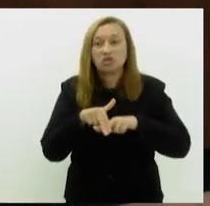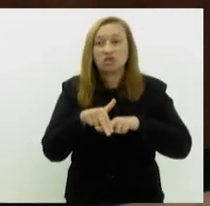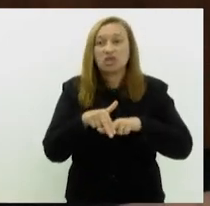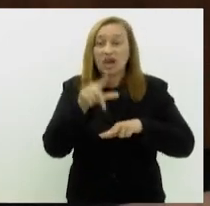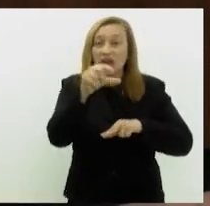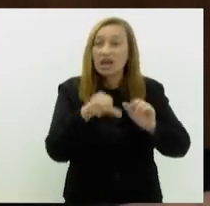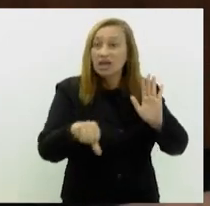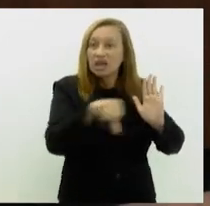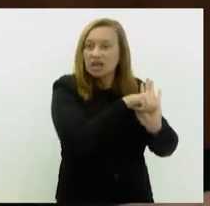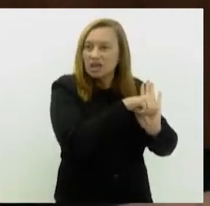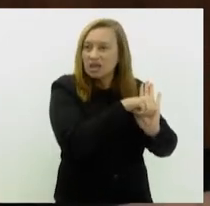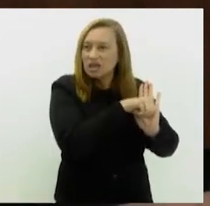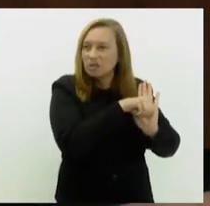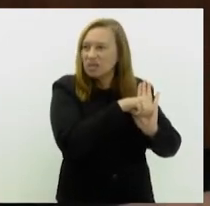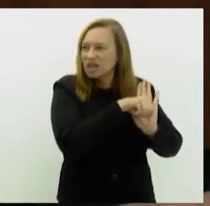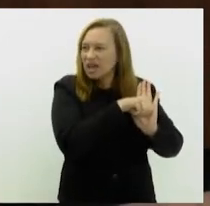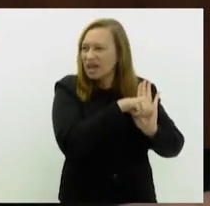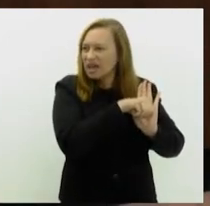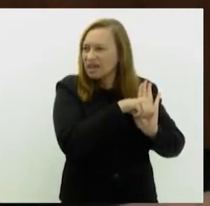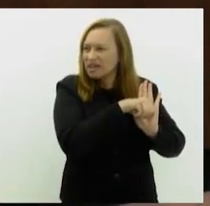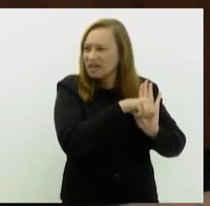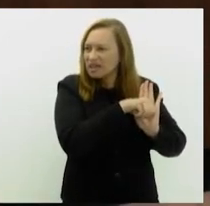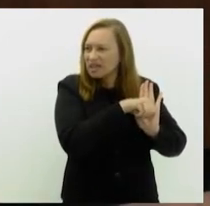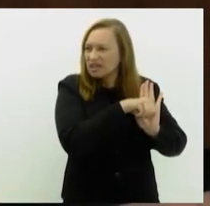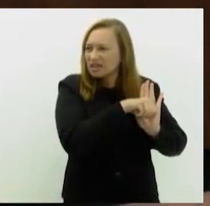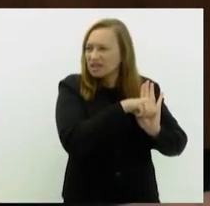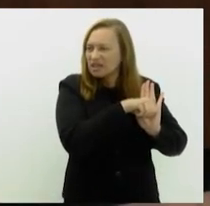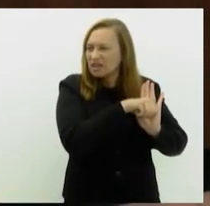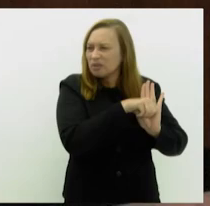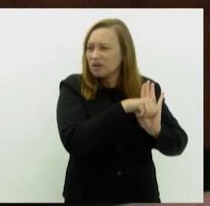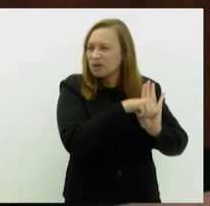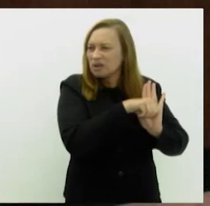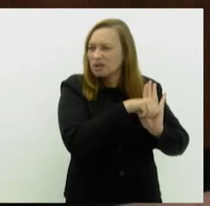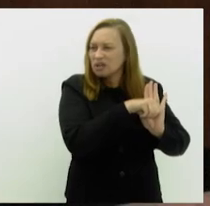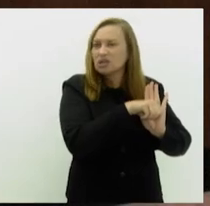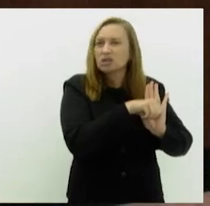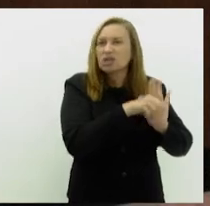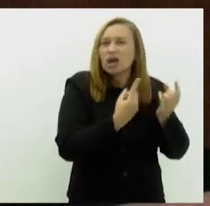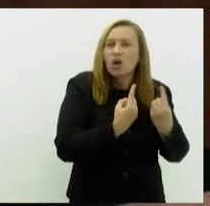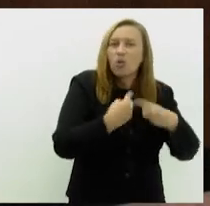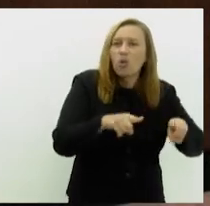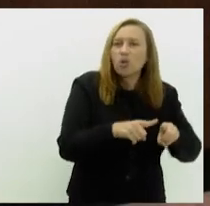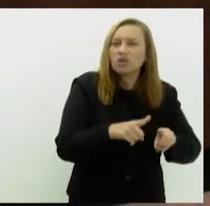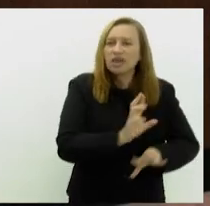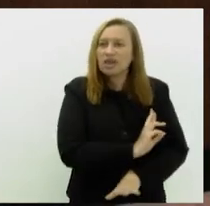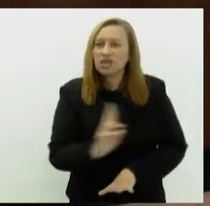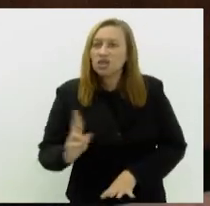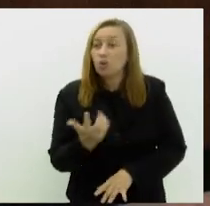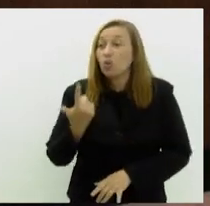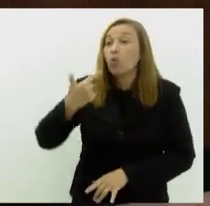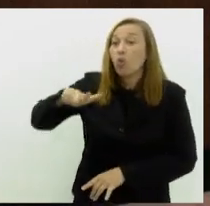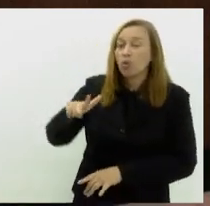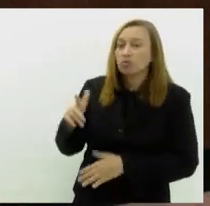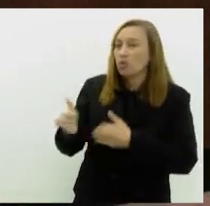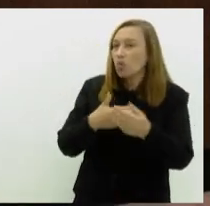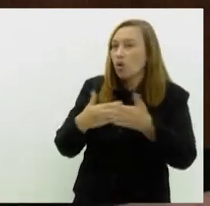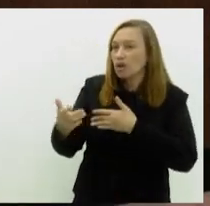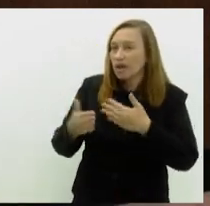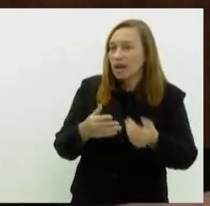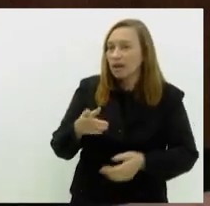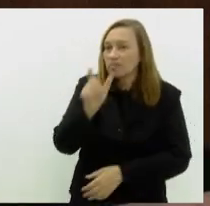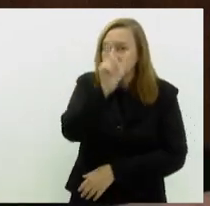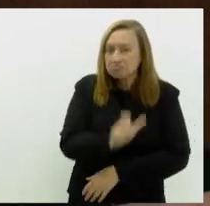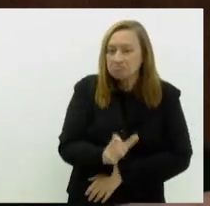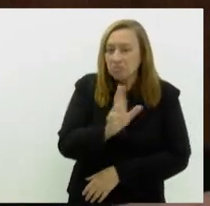crime de vilipêndio religioso. Isso é a primeira questão. E que se tem que observar. Do outro lado, se qualquer religioso